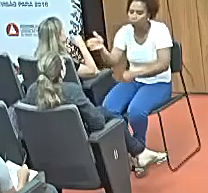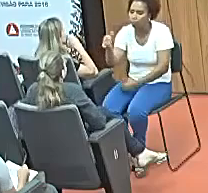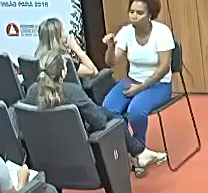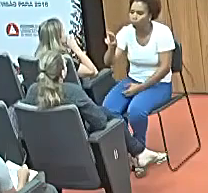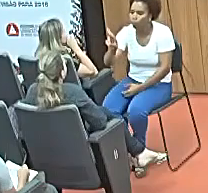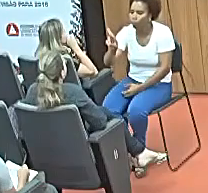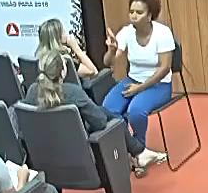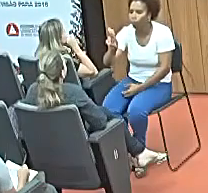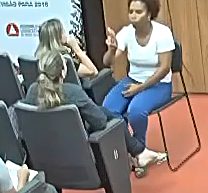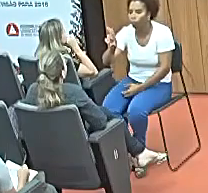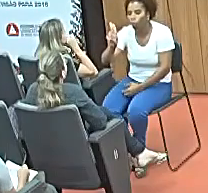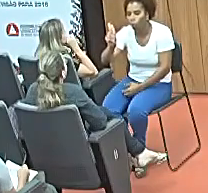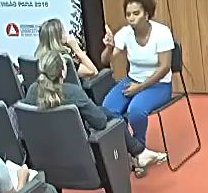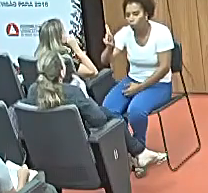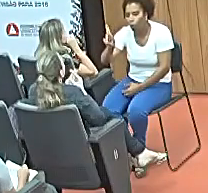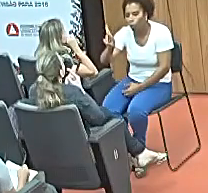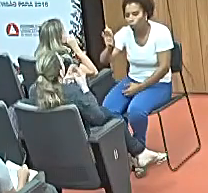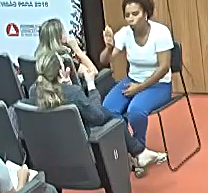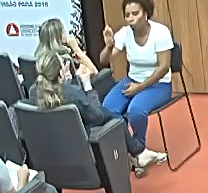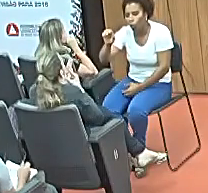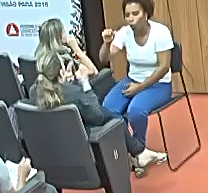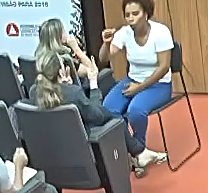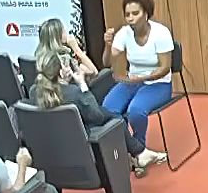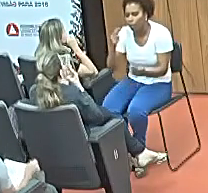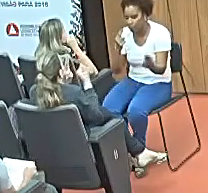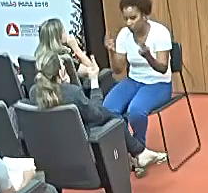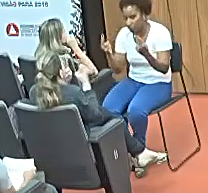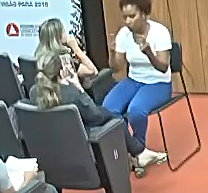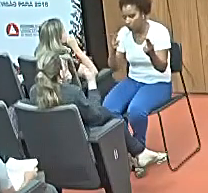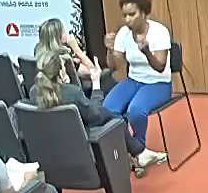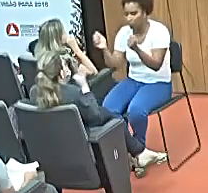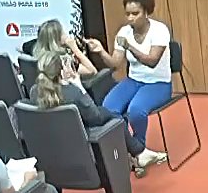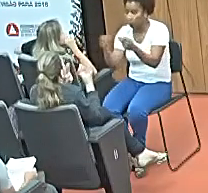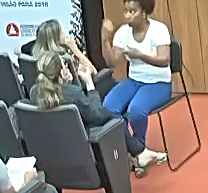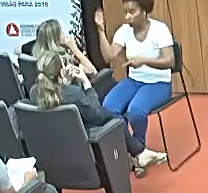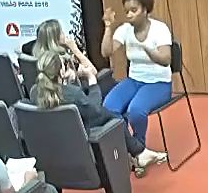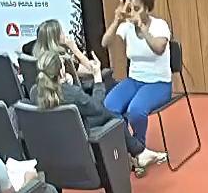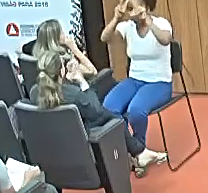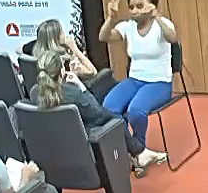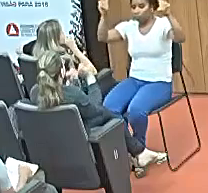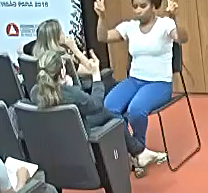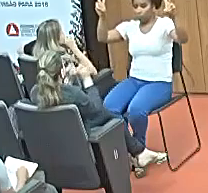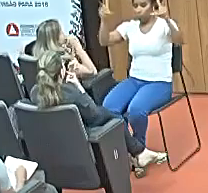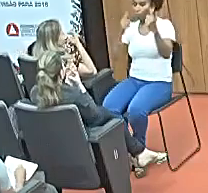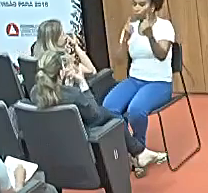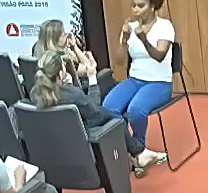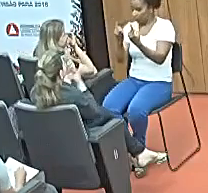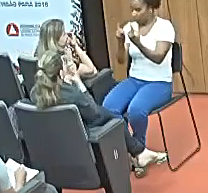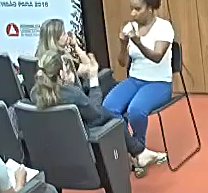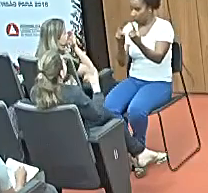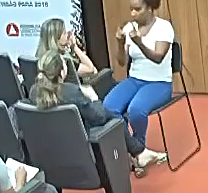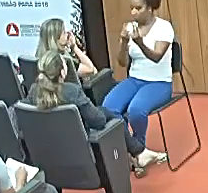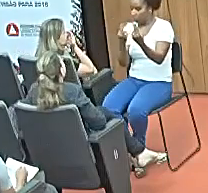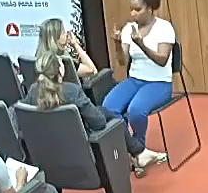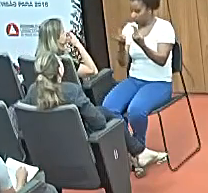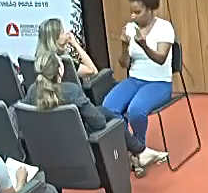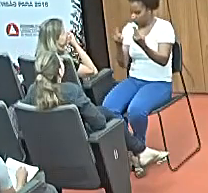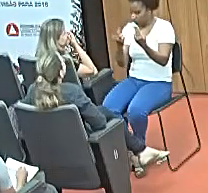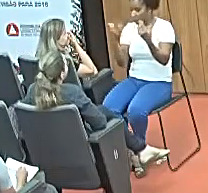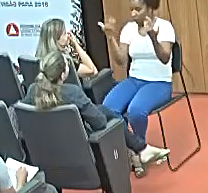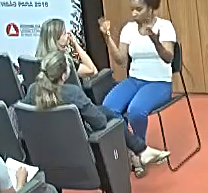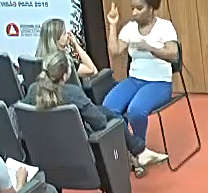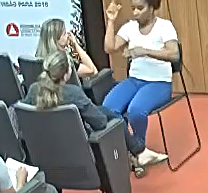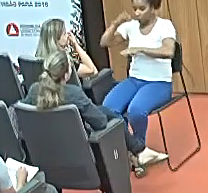espero que ano que vem consiga se desenvolver mais então como relatoria o tema município